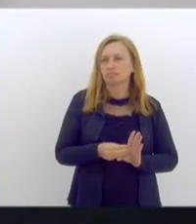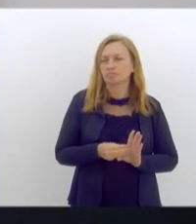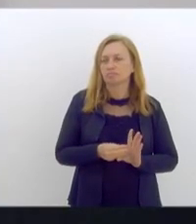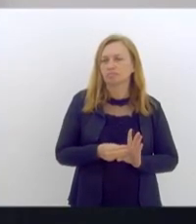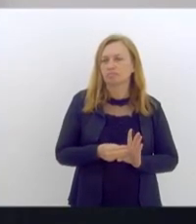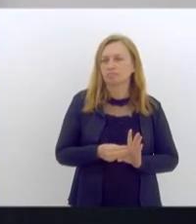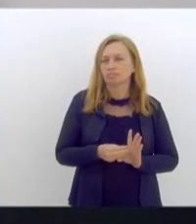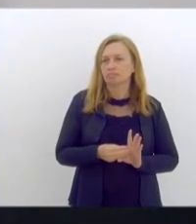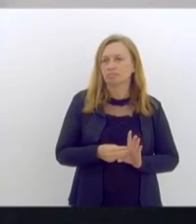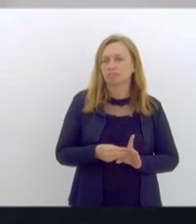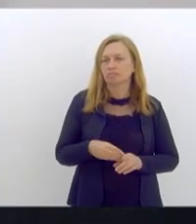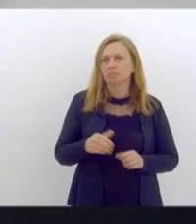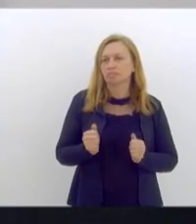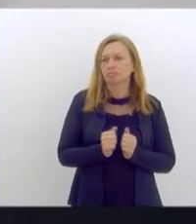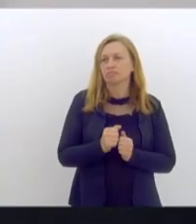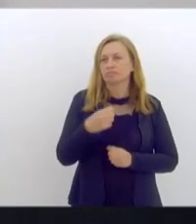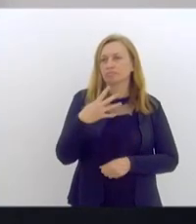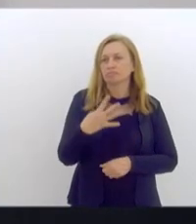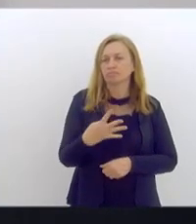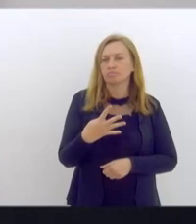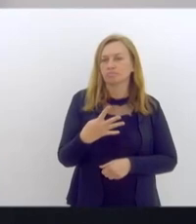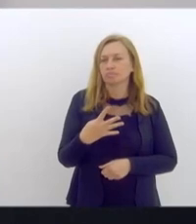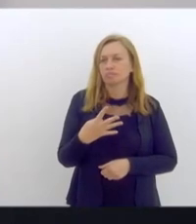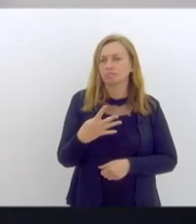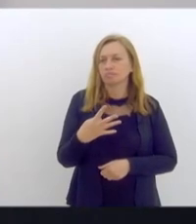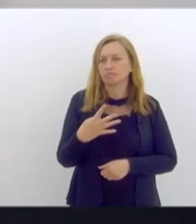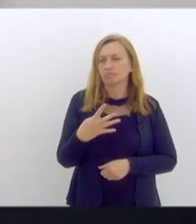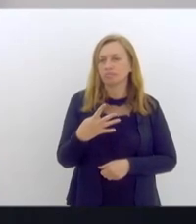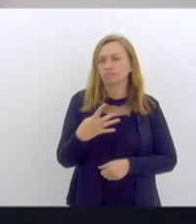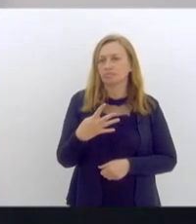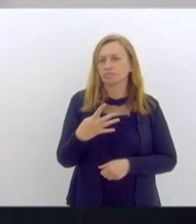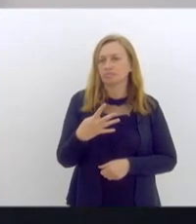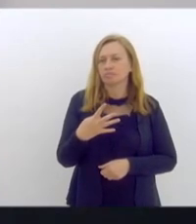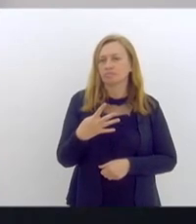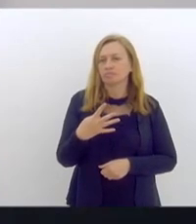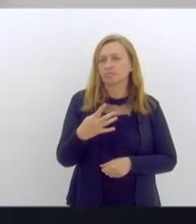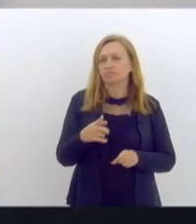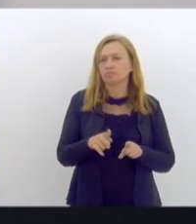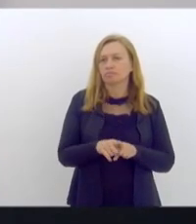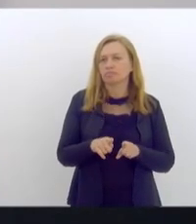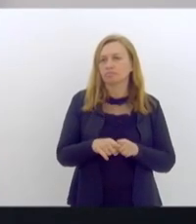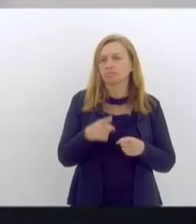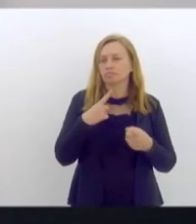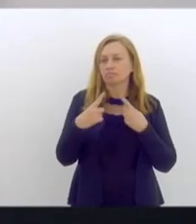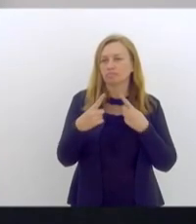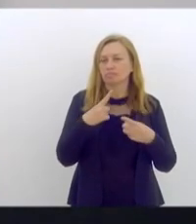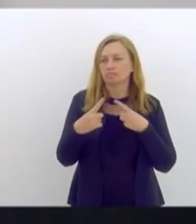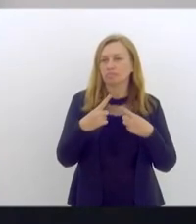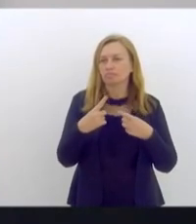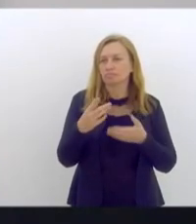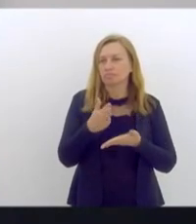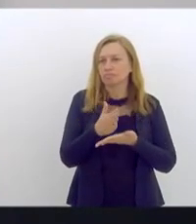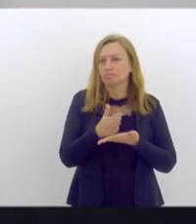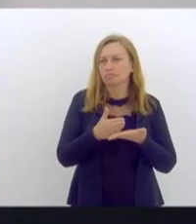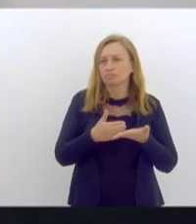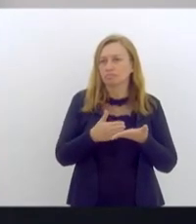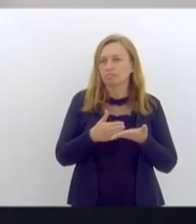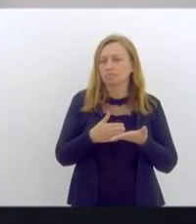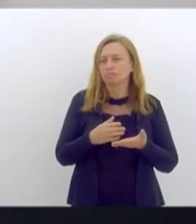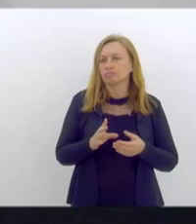com a quatro e ela também foi discutida em parte